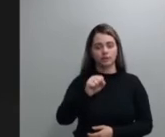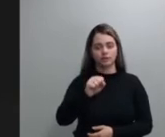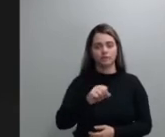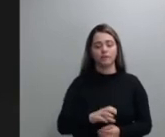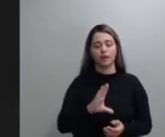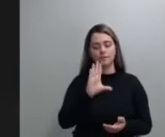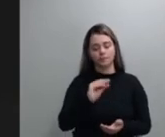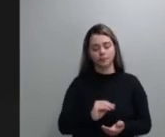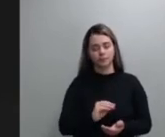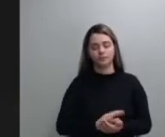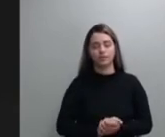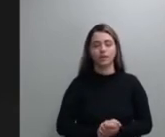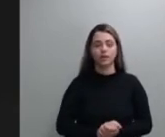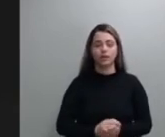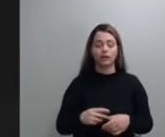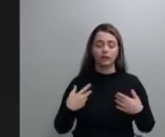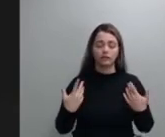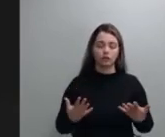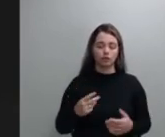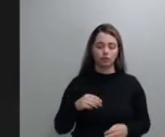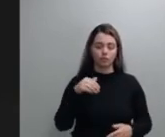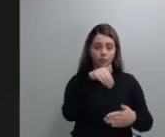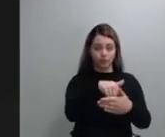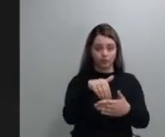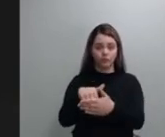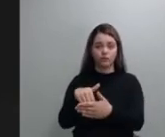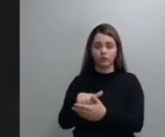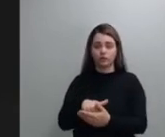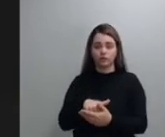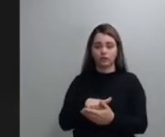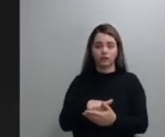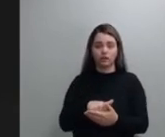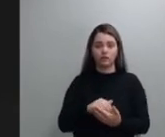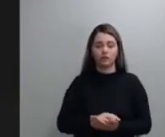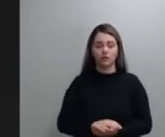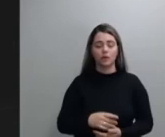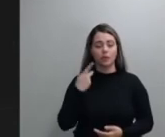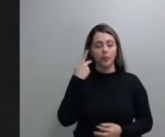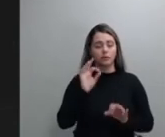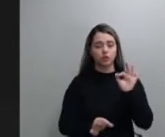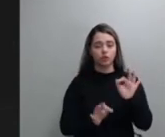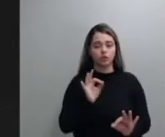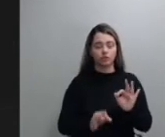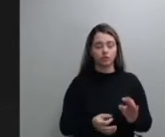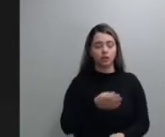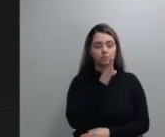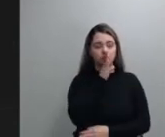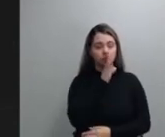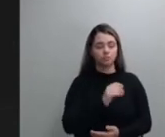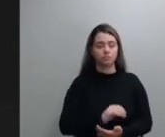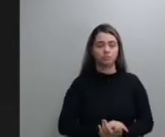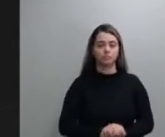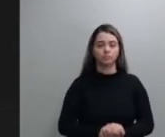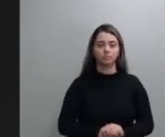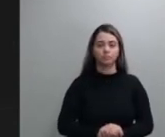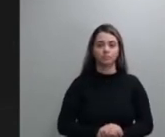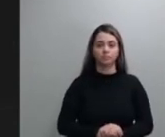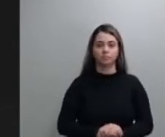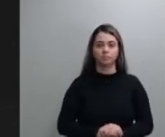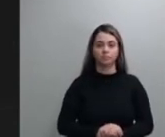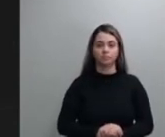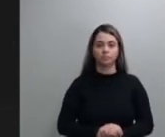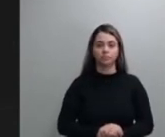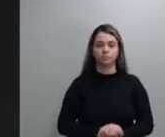de Justiça Rio de Janeiro para que apreciaram de julgar as omissões e as obscuridades essa é a questão